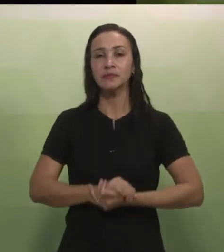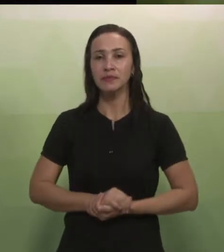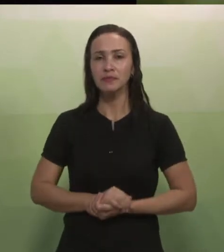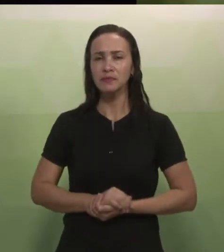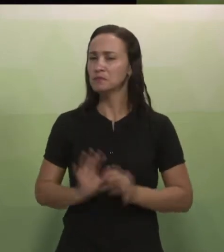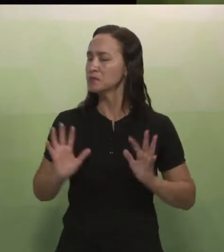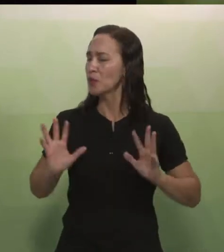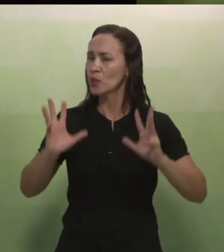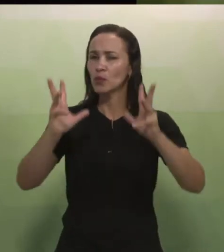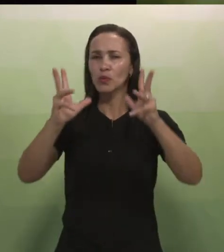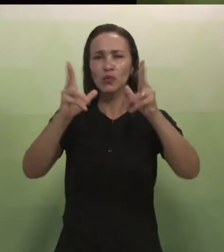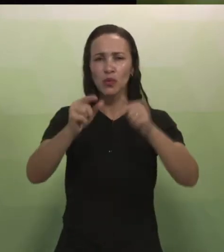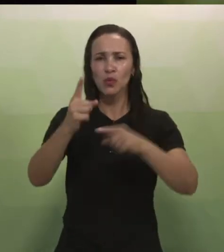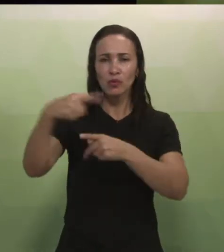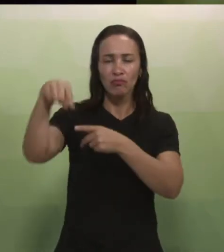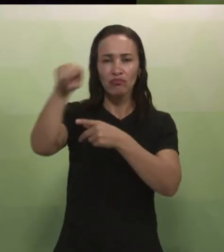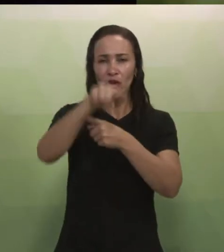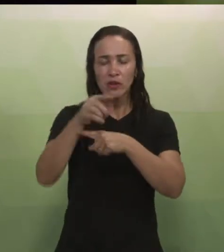que você fez